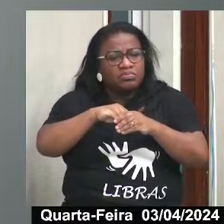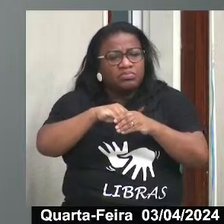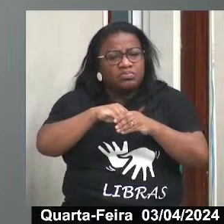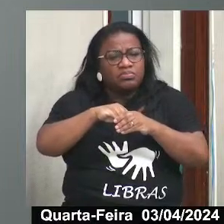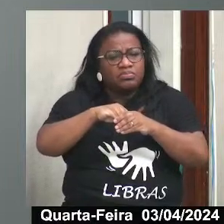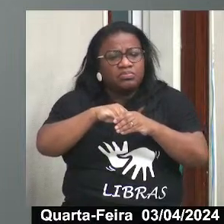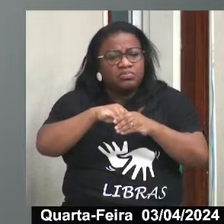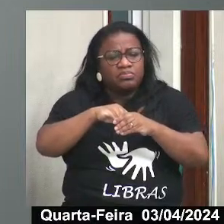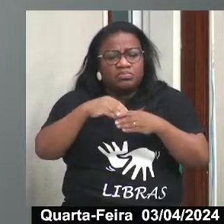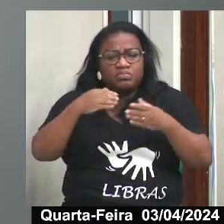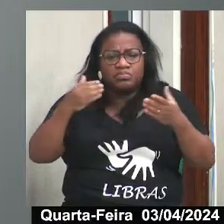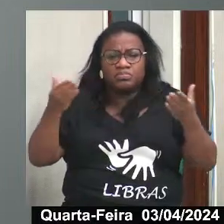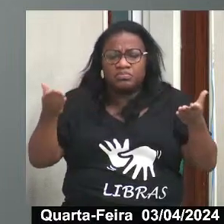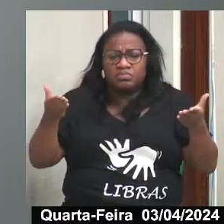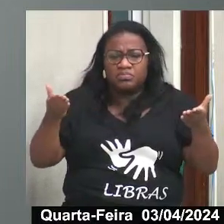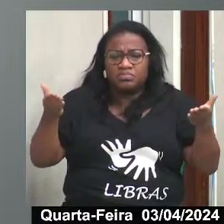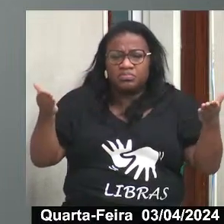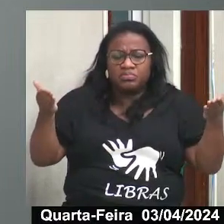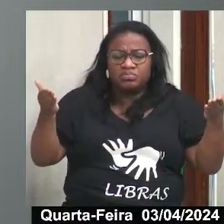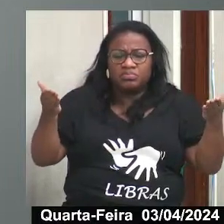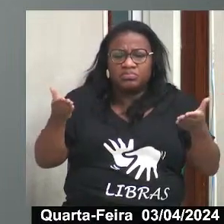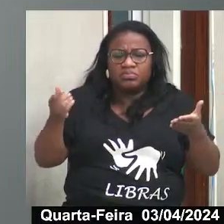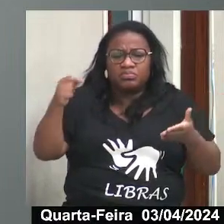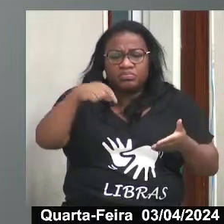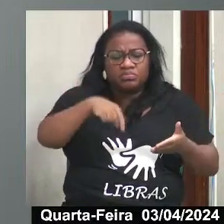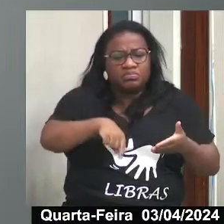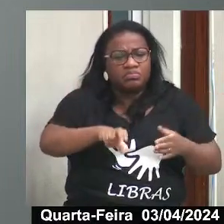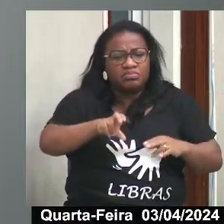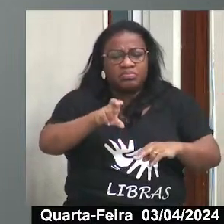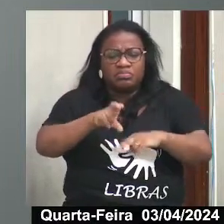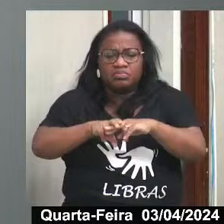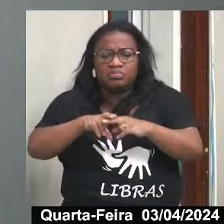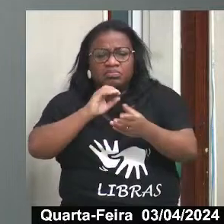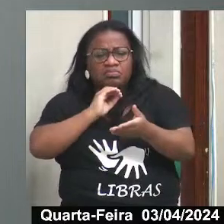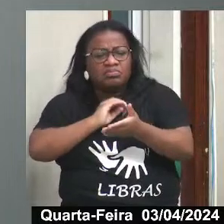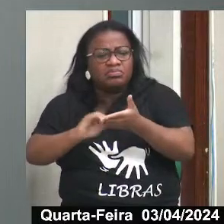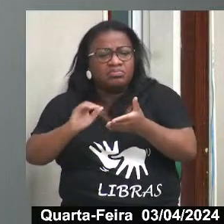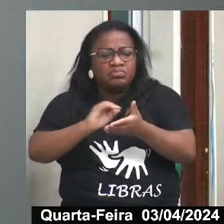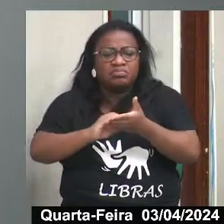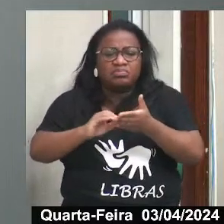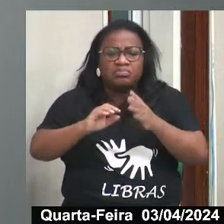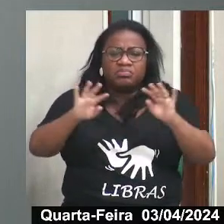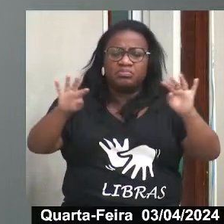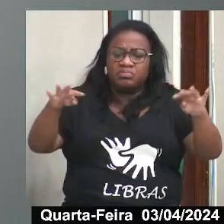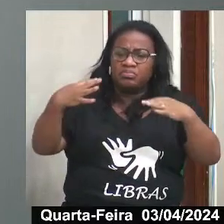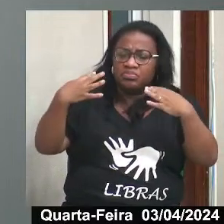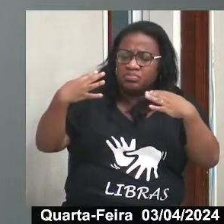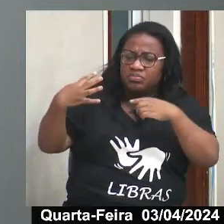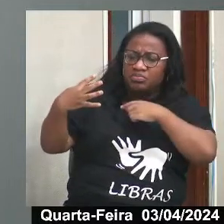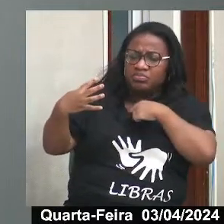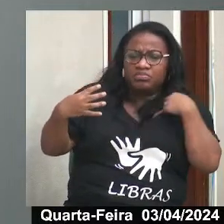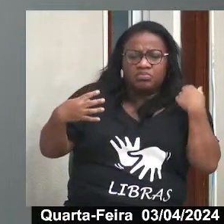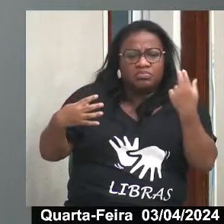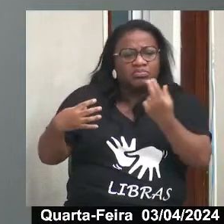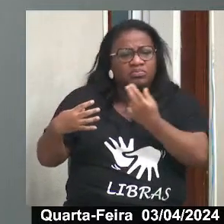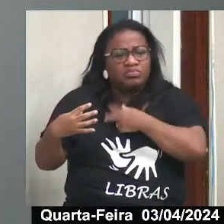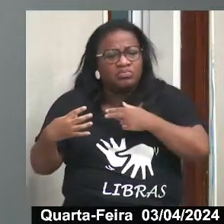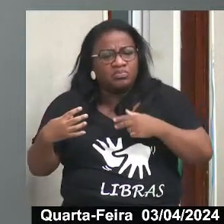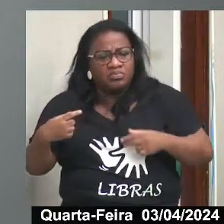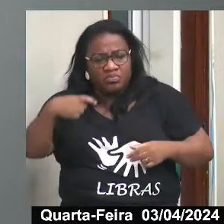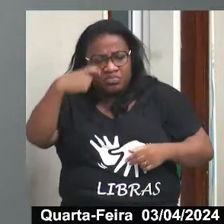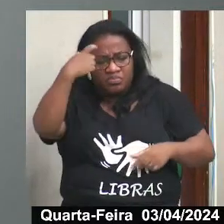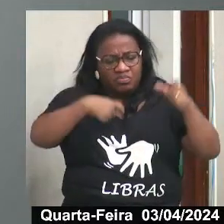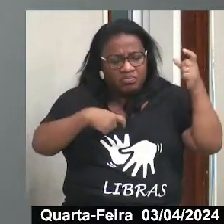bem-vindo. E ela senta como secretário e ela simplesmente ela olha para cá para o legislativo como